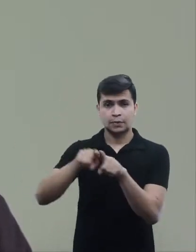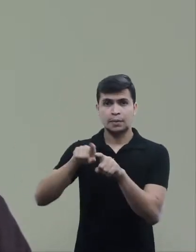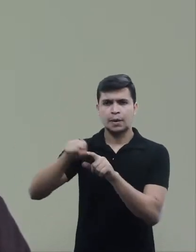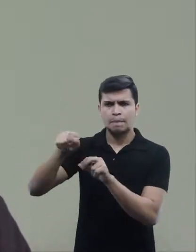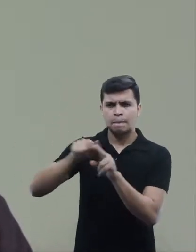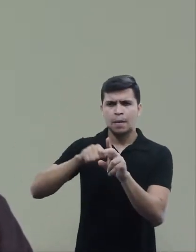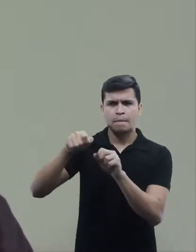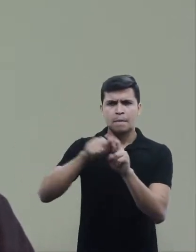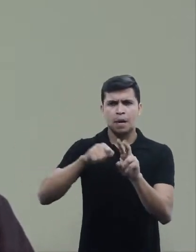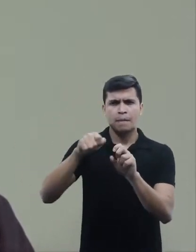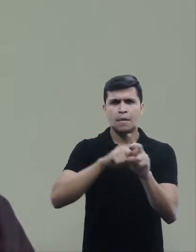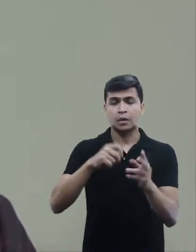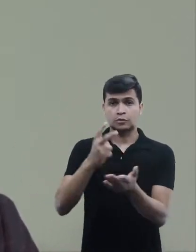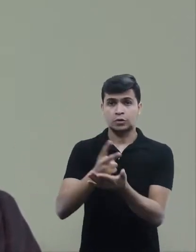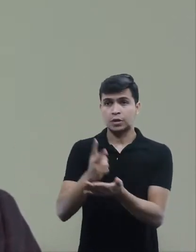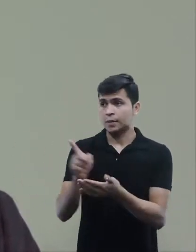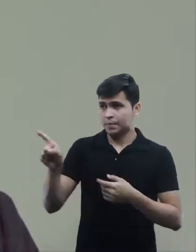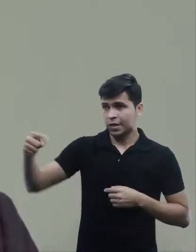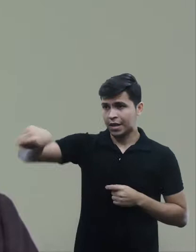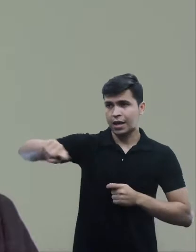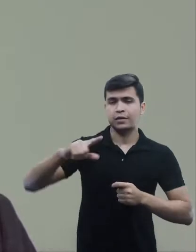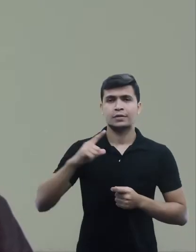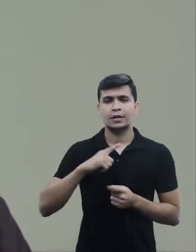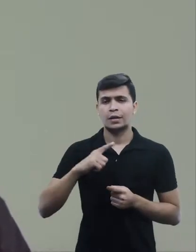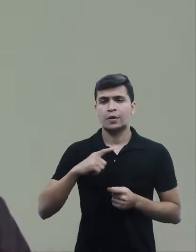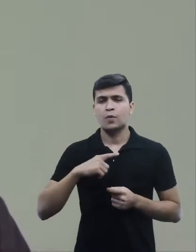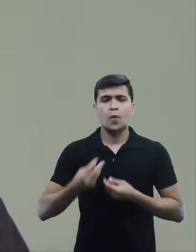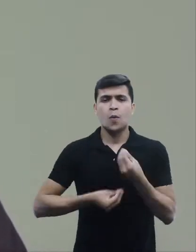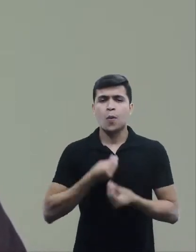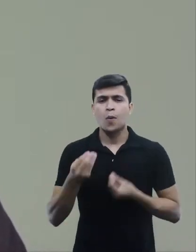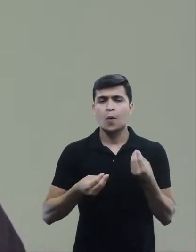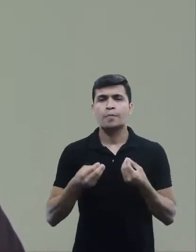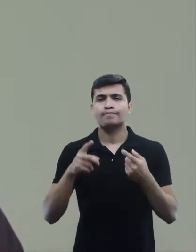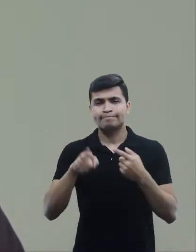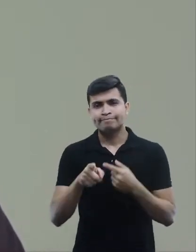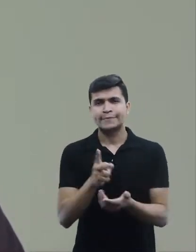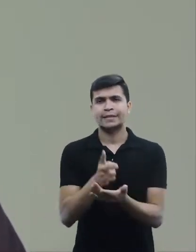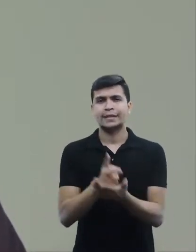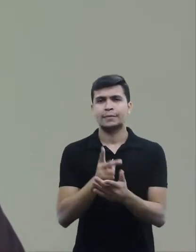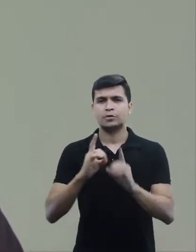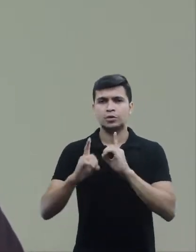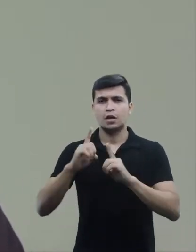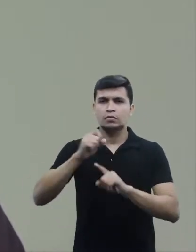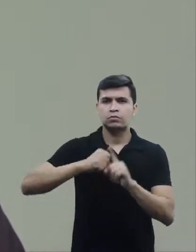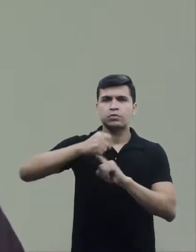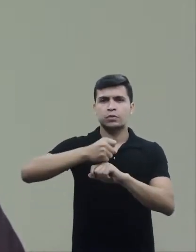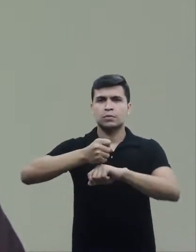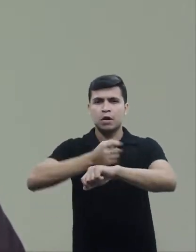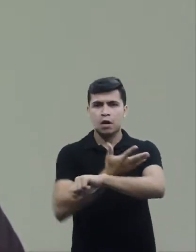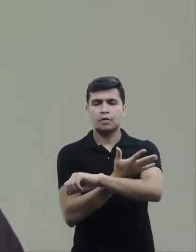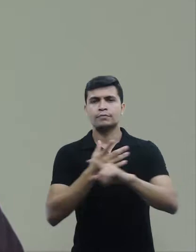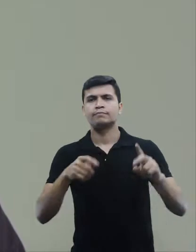deverão repetir bimestralmente ou no período adequado à intervenção ou programa sendo acompanhado pelos